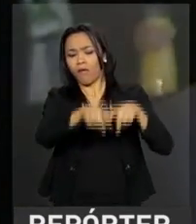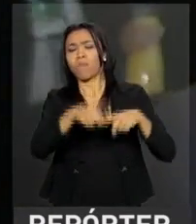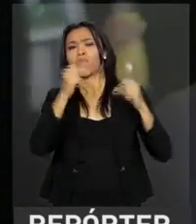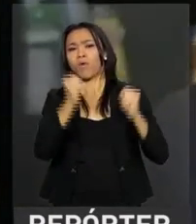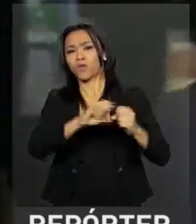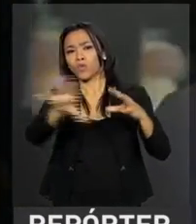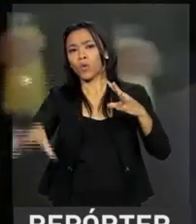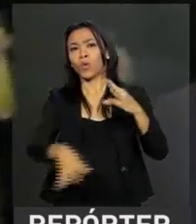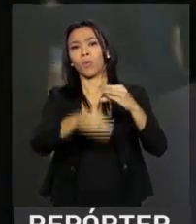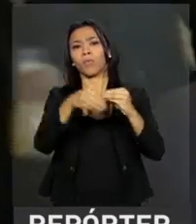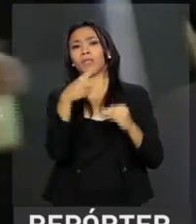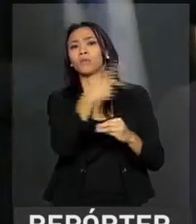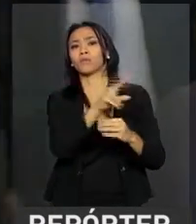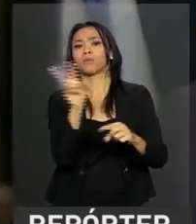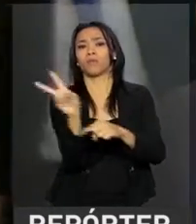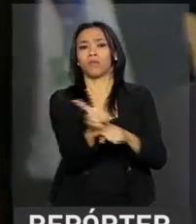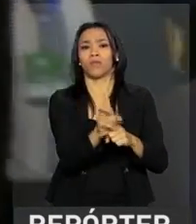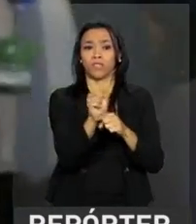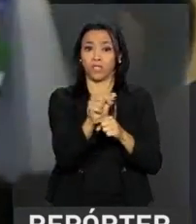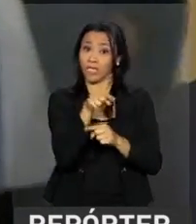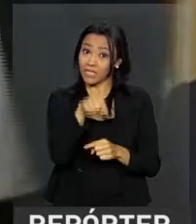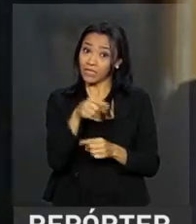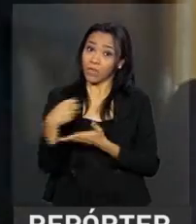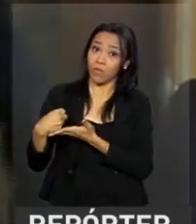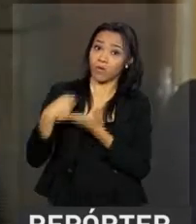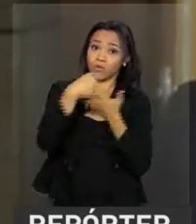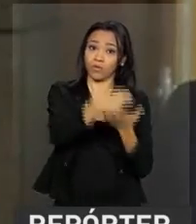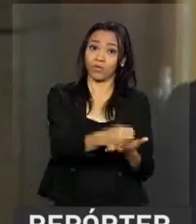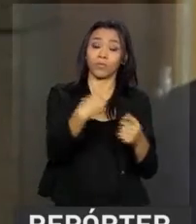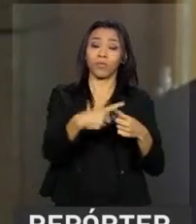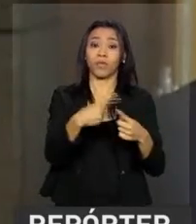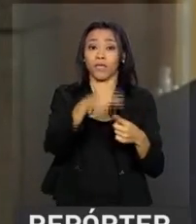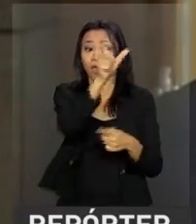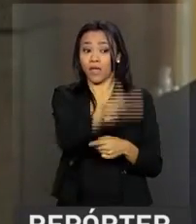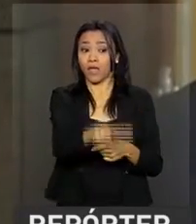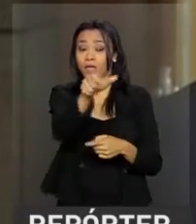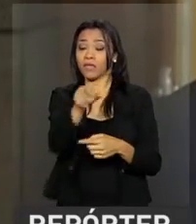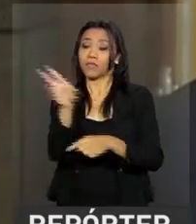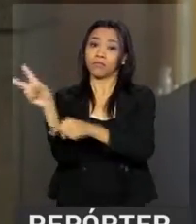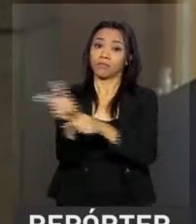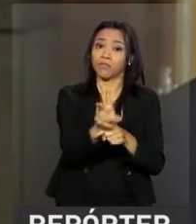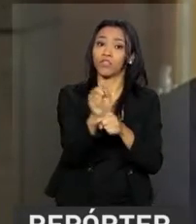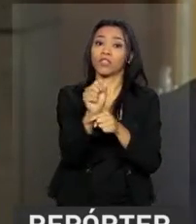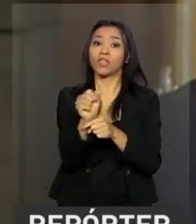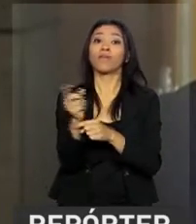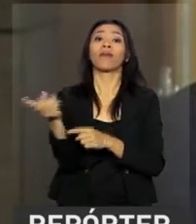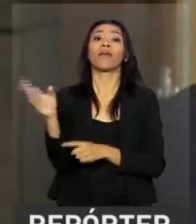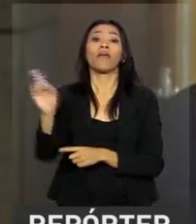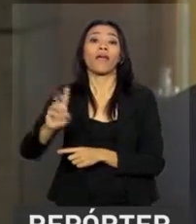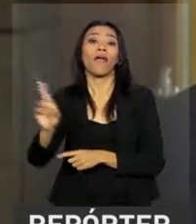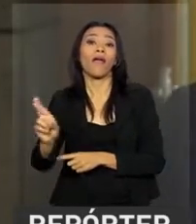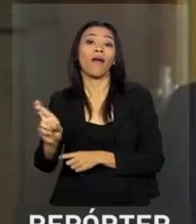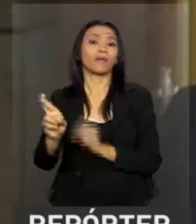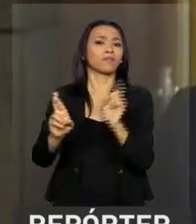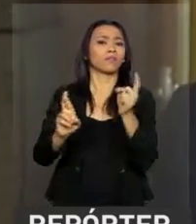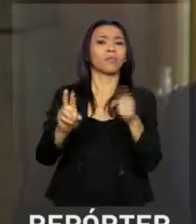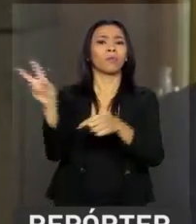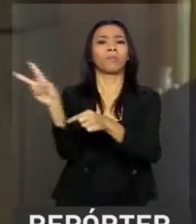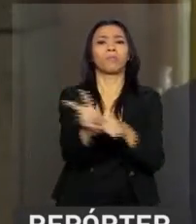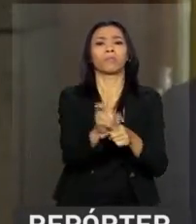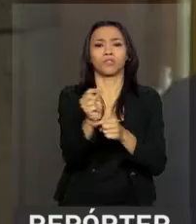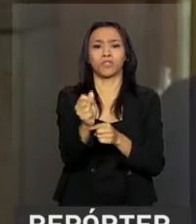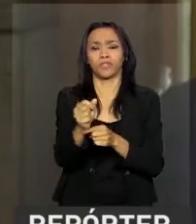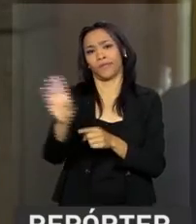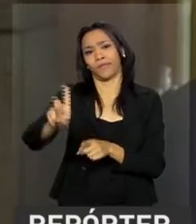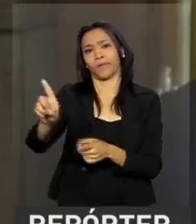financiamentos isso é uma grande ajuda porque ele toma dinheiro em reais não quiser tomar dinheiro em dólares que fica depois